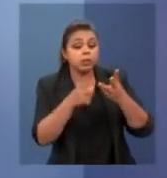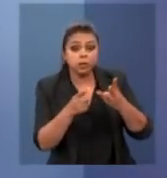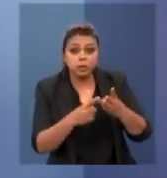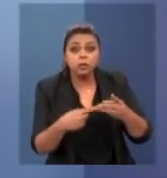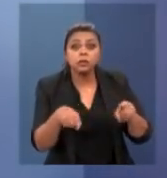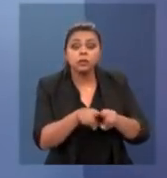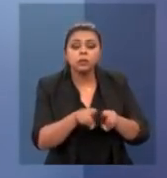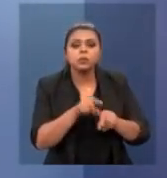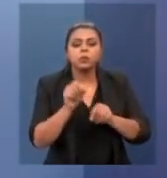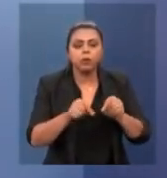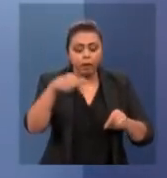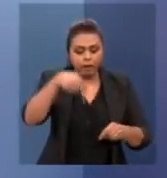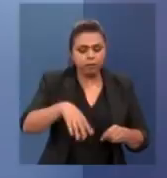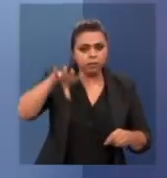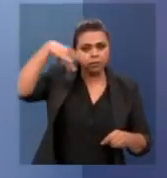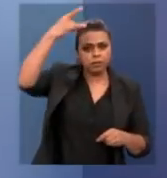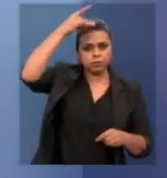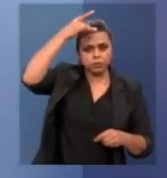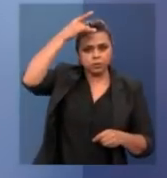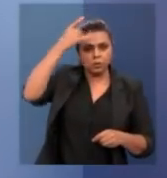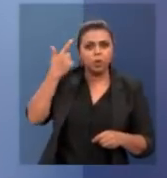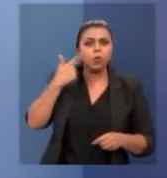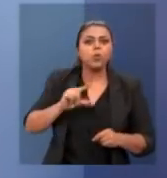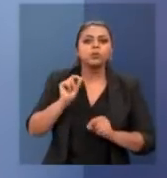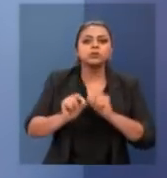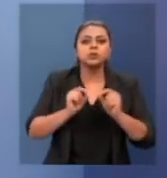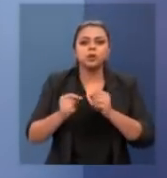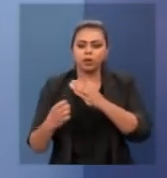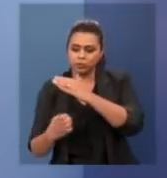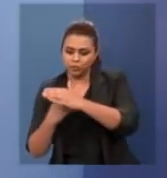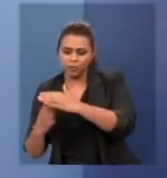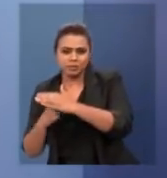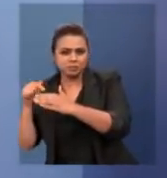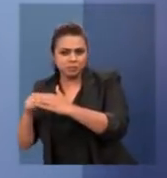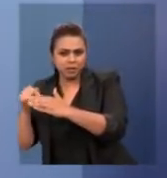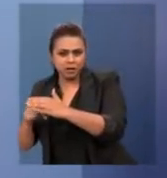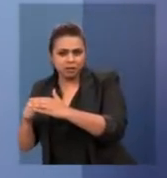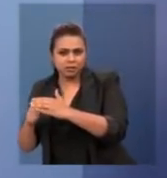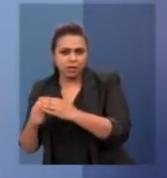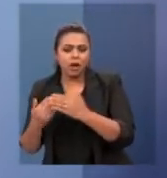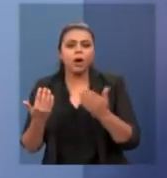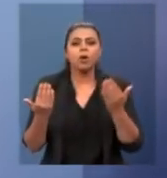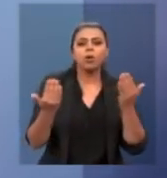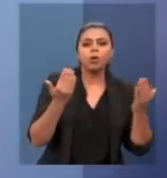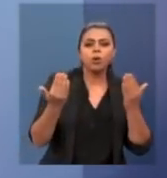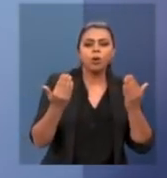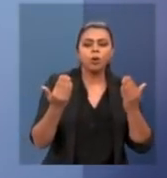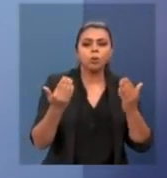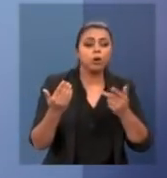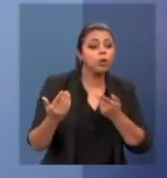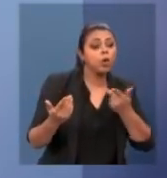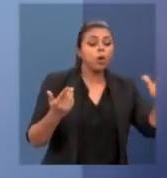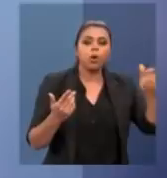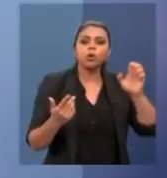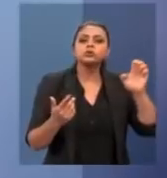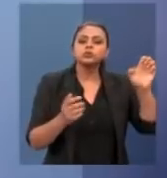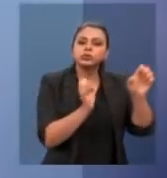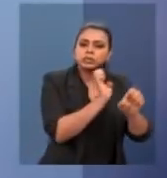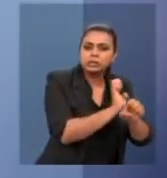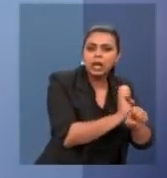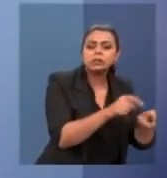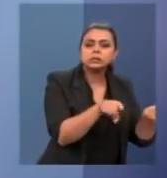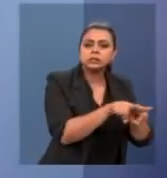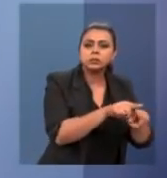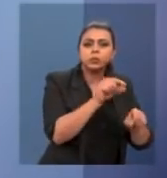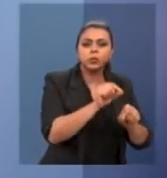tem que ter as condições de competitividade das nossas empresas é igual a as empresas que atuam em outros estados então há